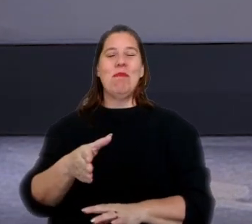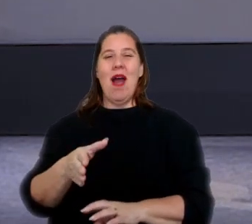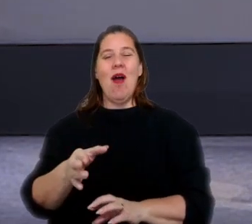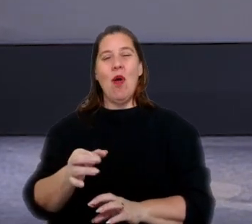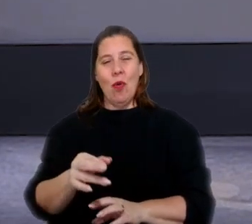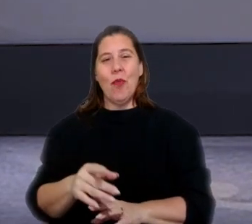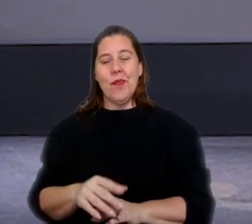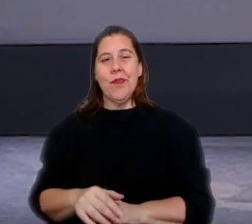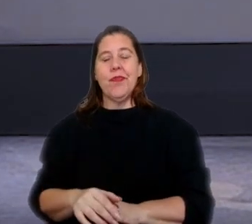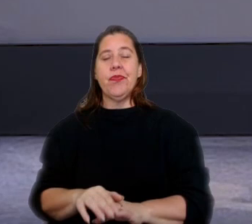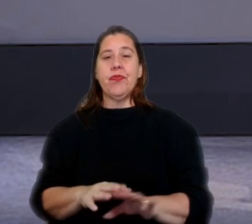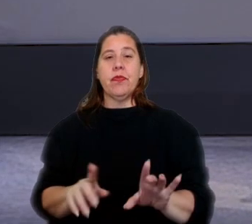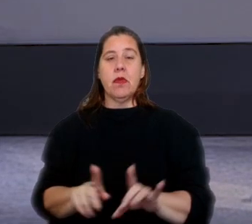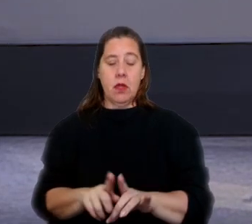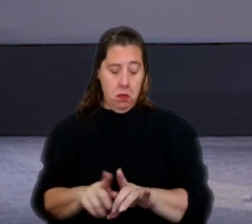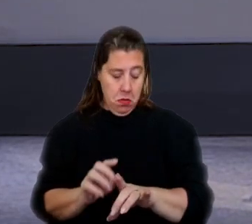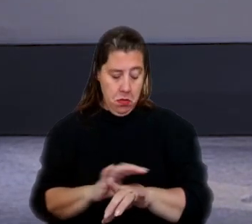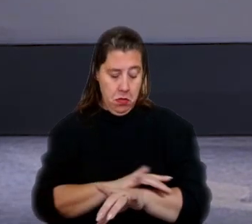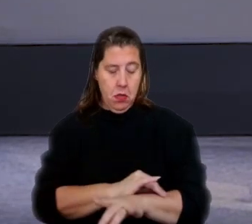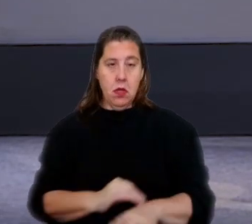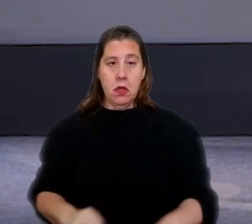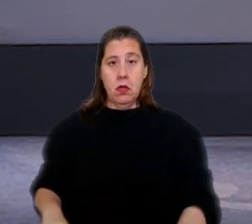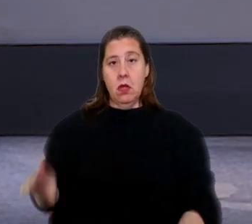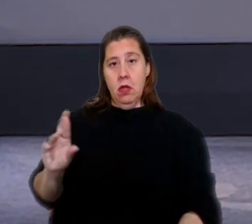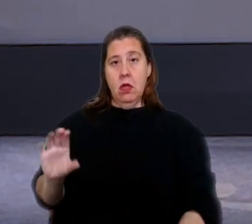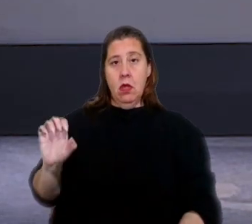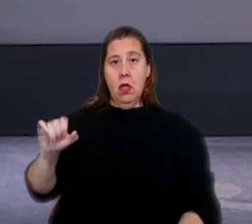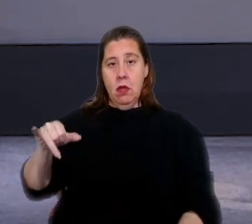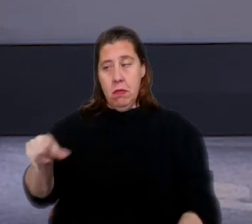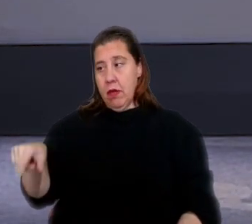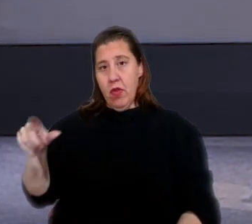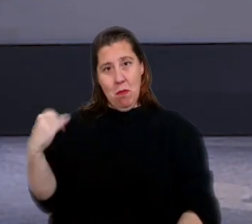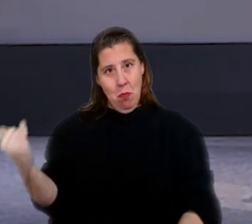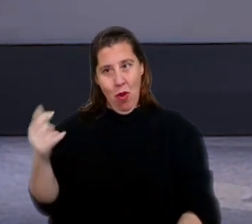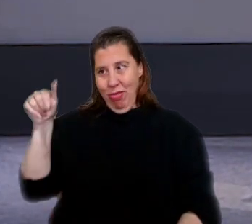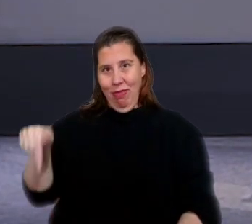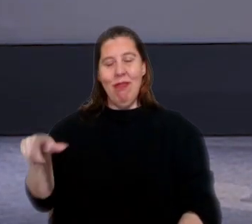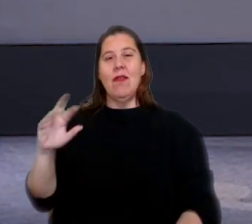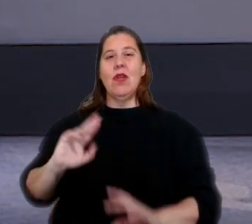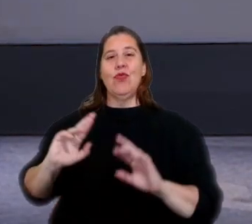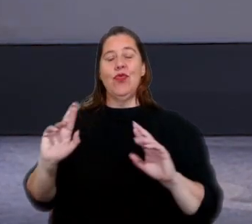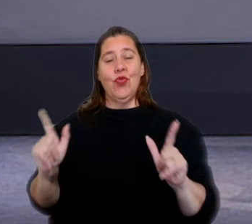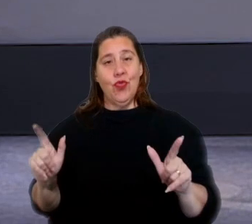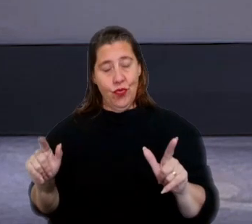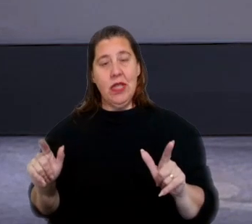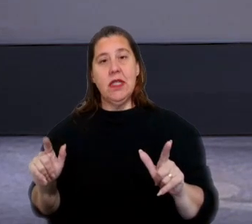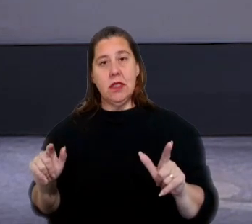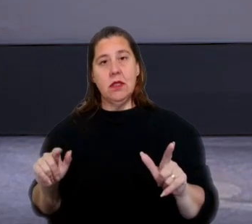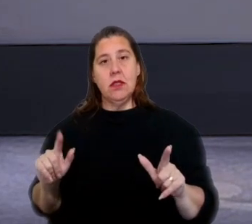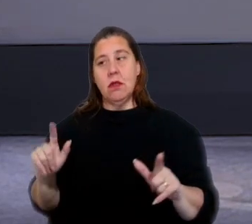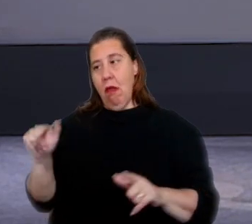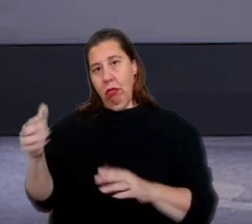bullying. Inclusive, pro Remy, o que foi crucial para ele, muito difícil,